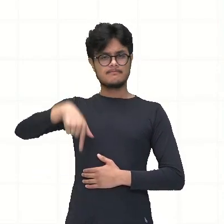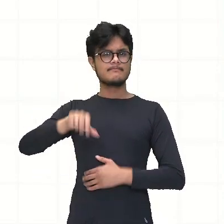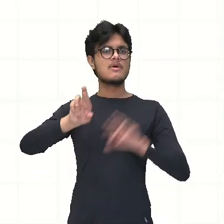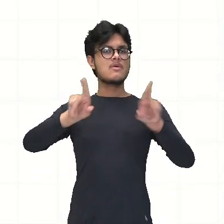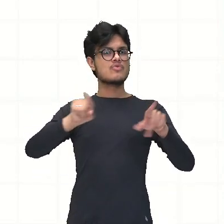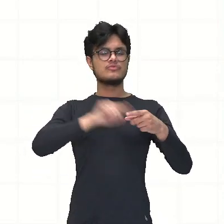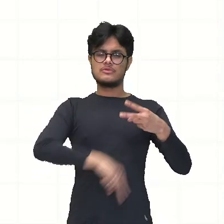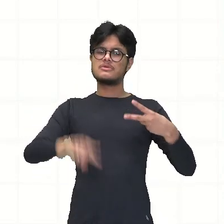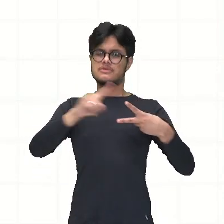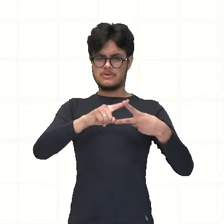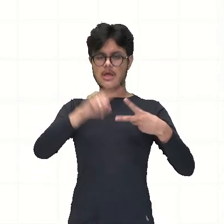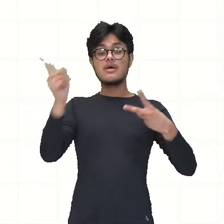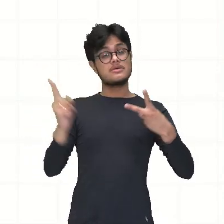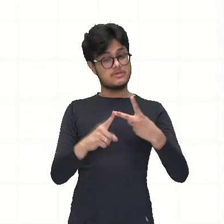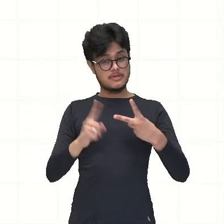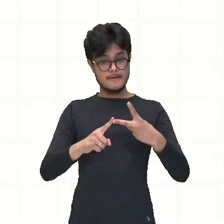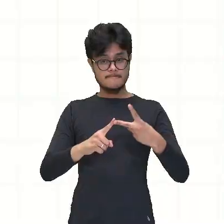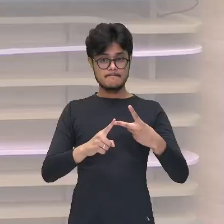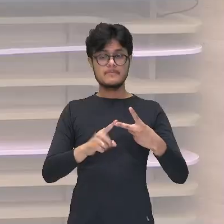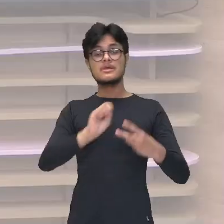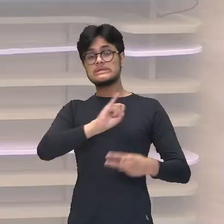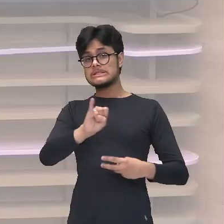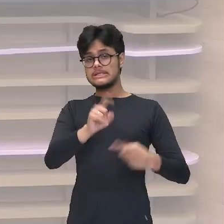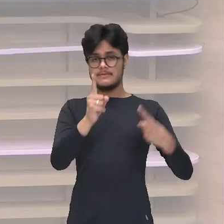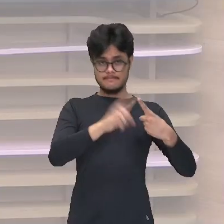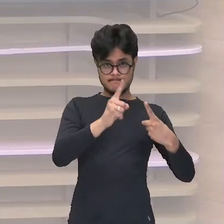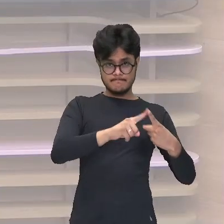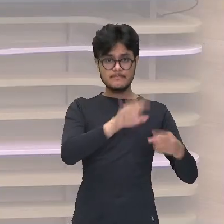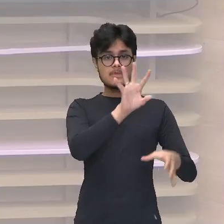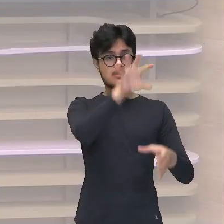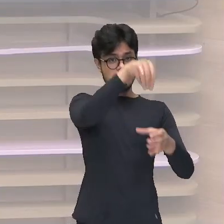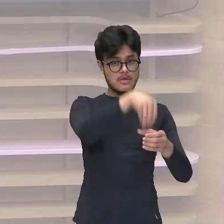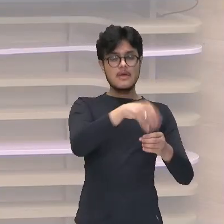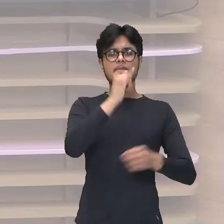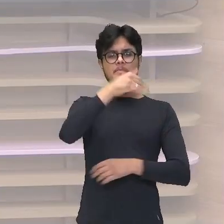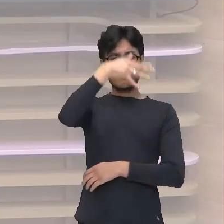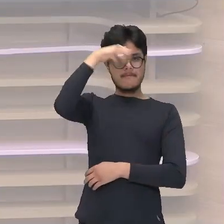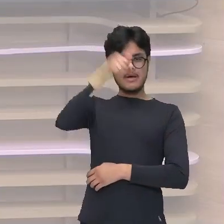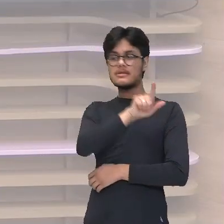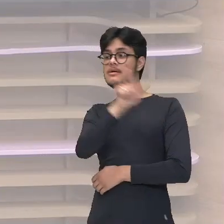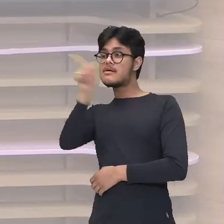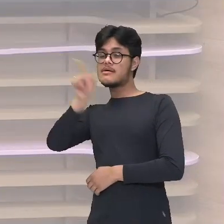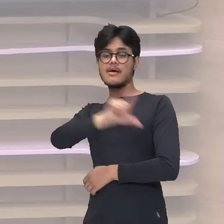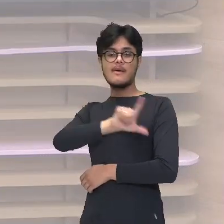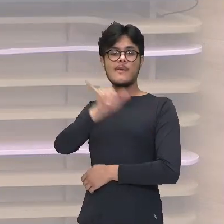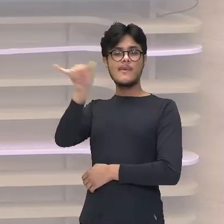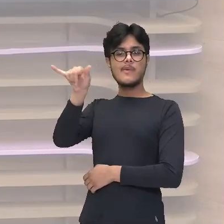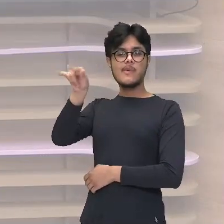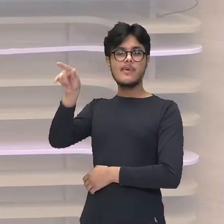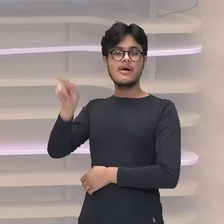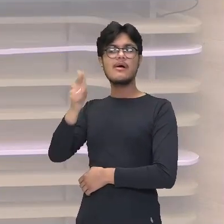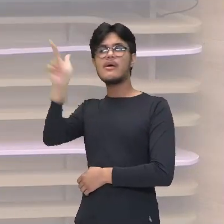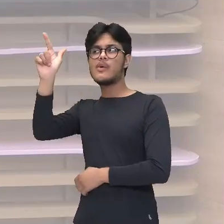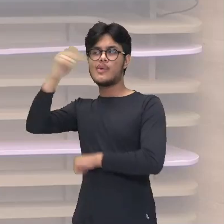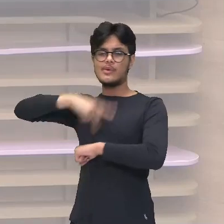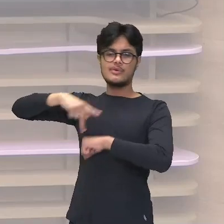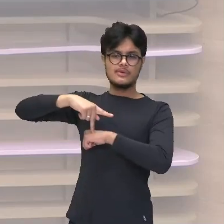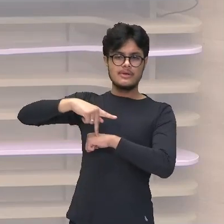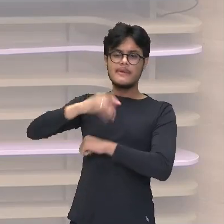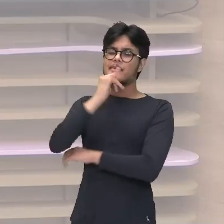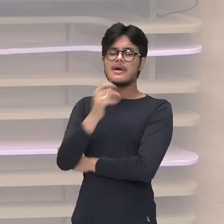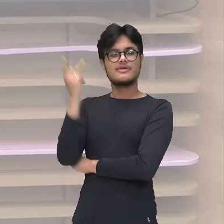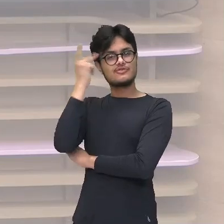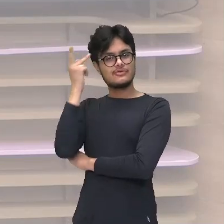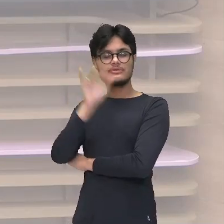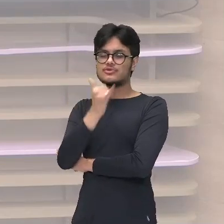eu me desloquei, eu saí de Manaus e fui para um outro estado. Vou, por exemplo, para São